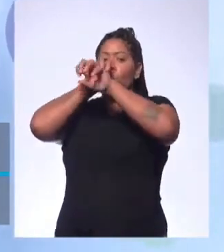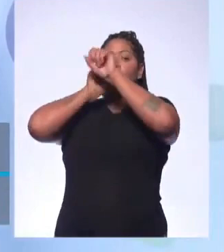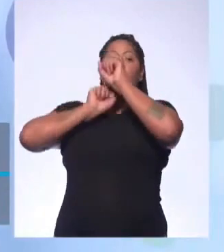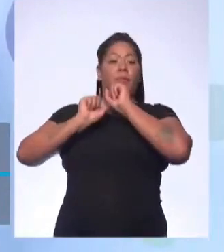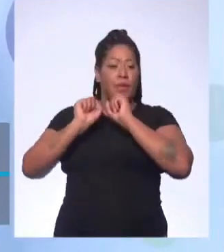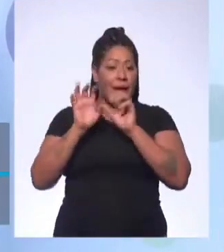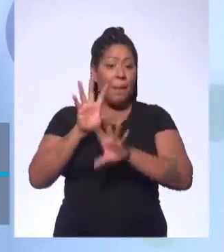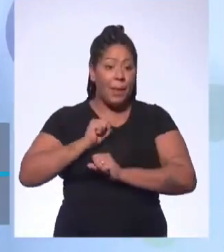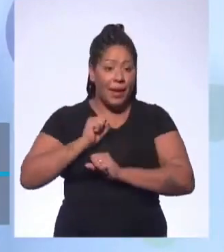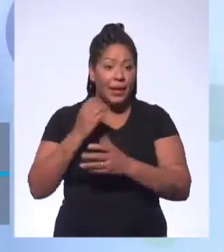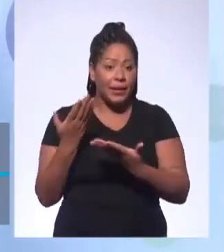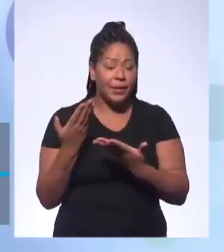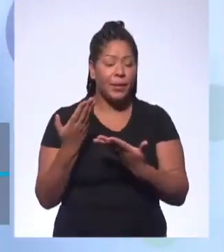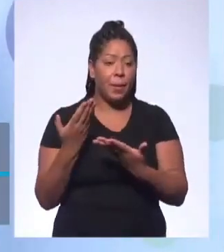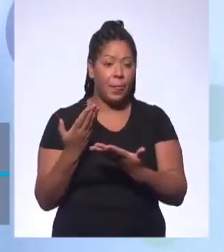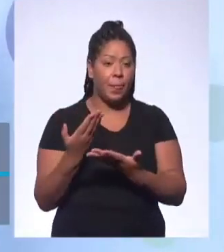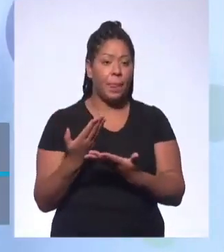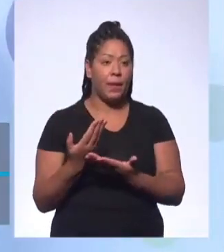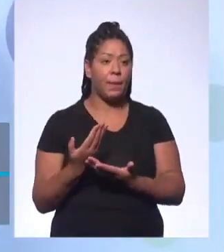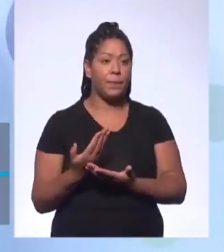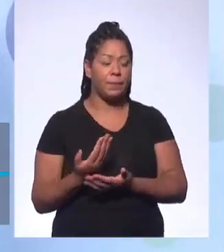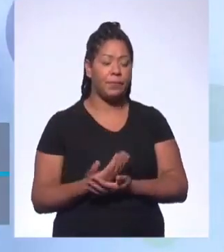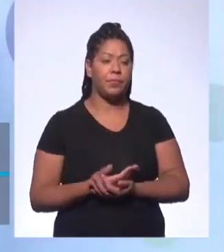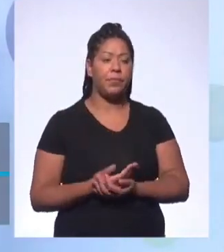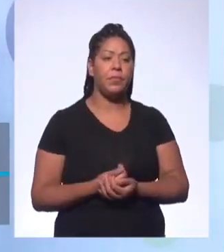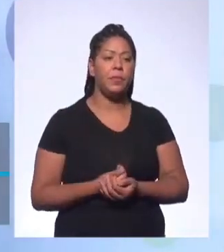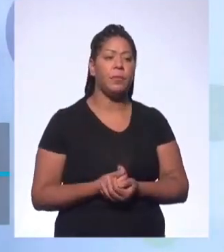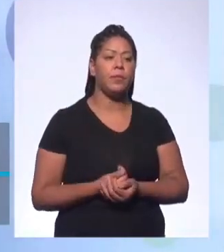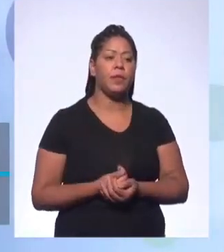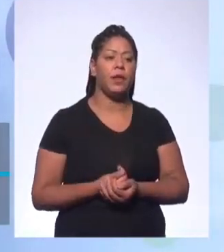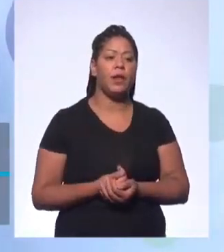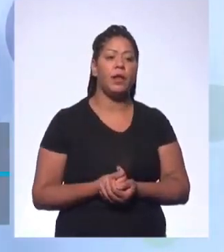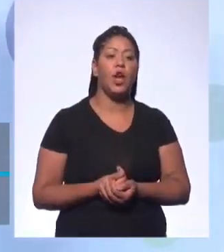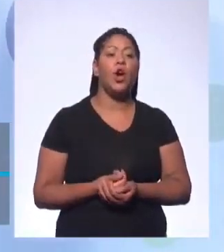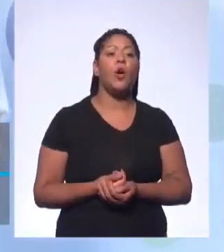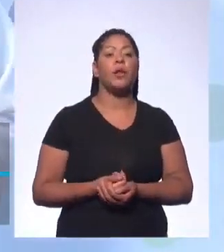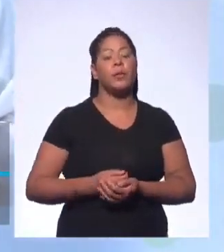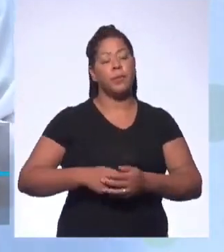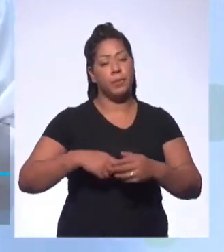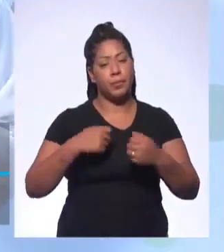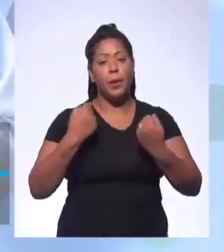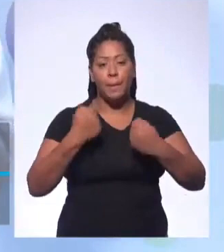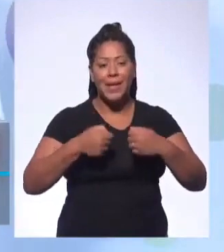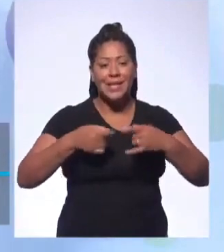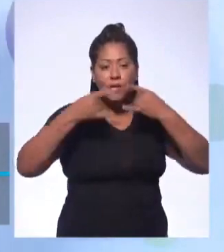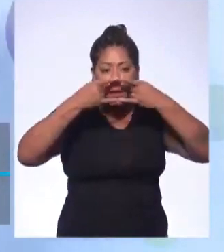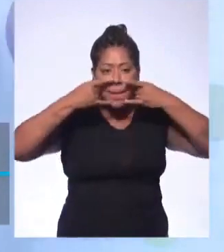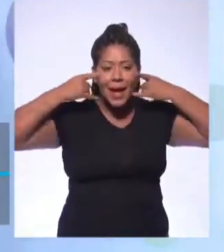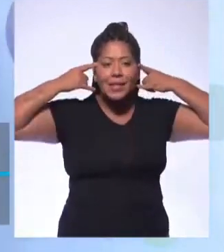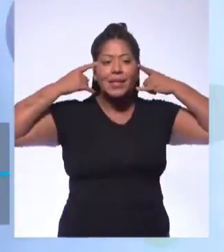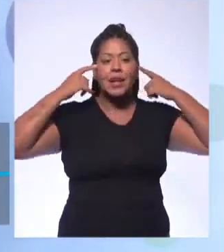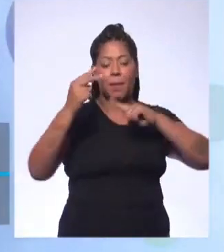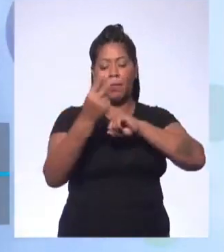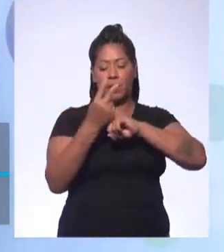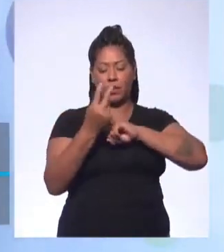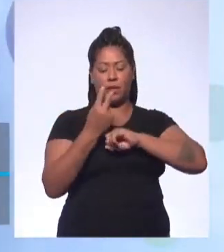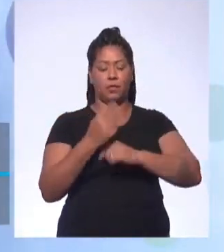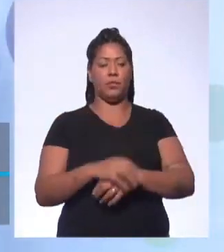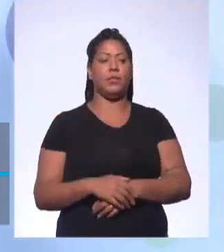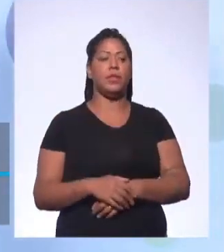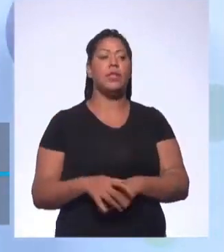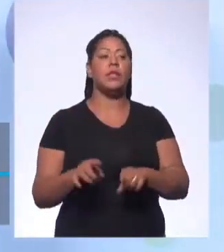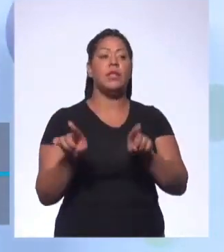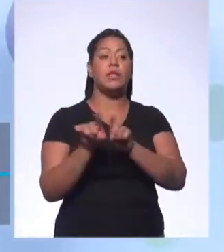então a chance desse vírus entrar diminui bastante. Tá? Essa é a ideia da máscara. A segunda coisa aí que eu coloquei foi a